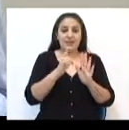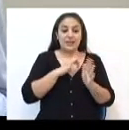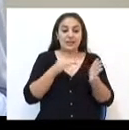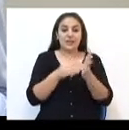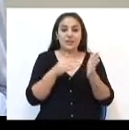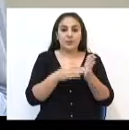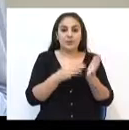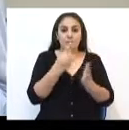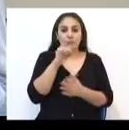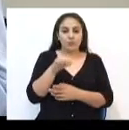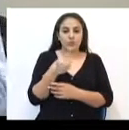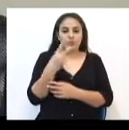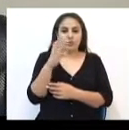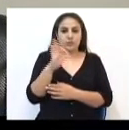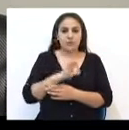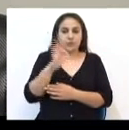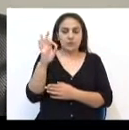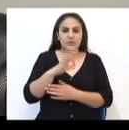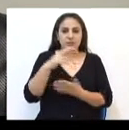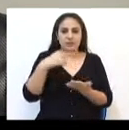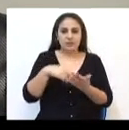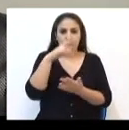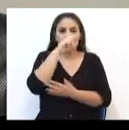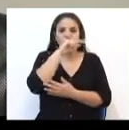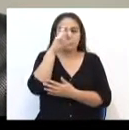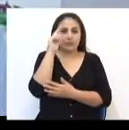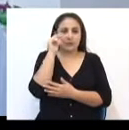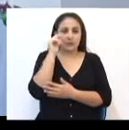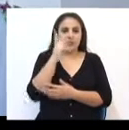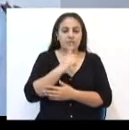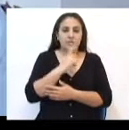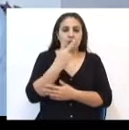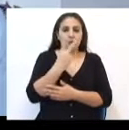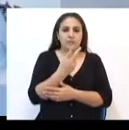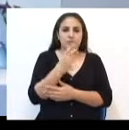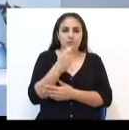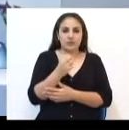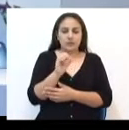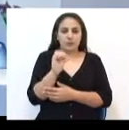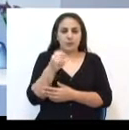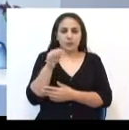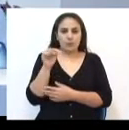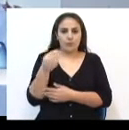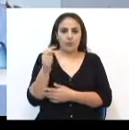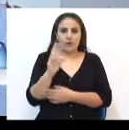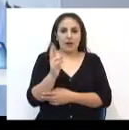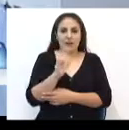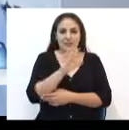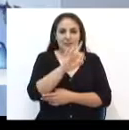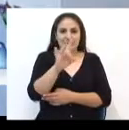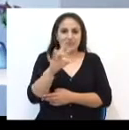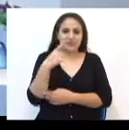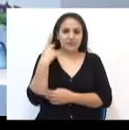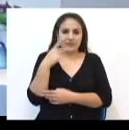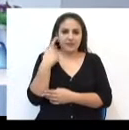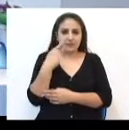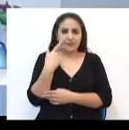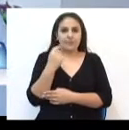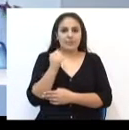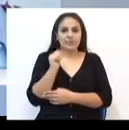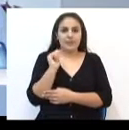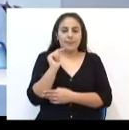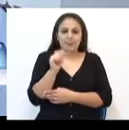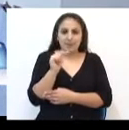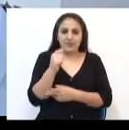de 1,2% da receita do município. São R$ 268 mil para cada vereador,